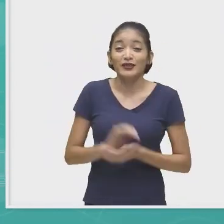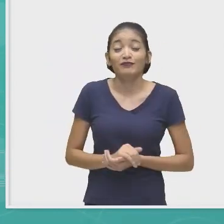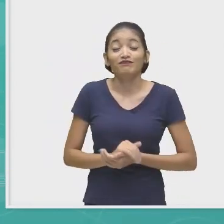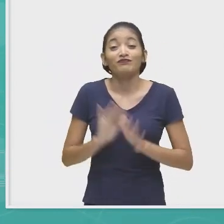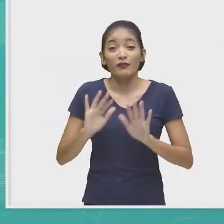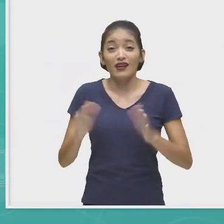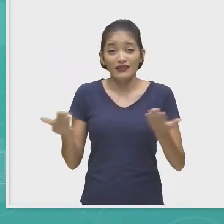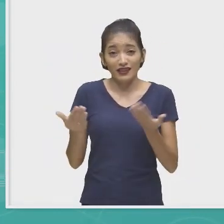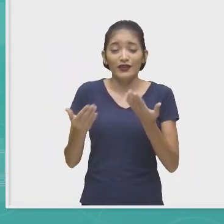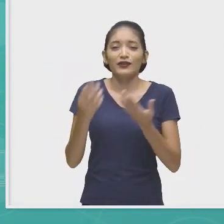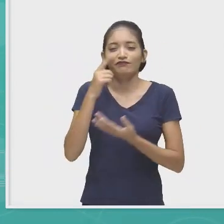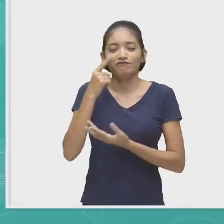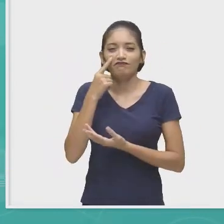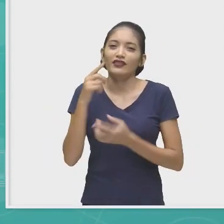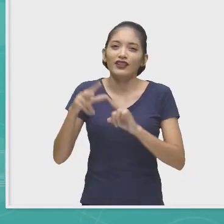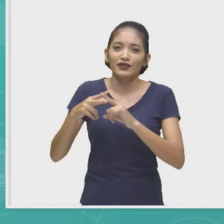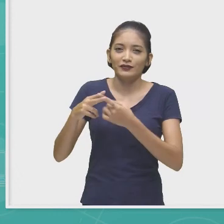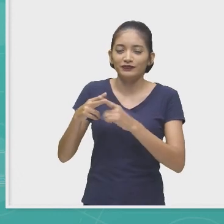agora?